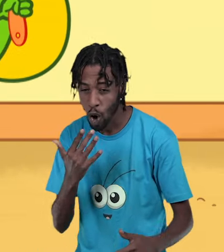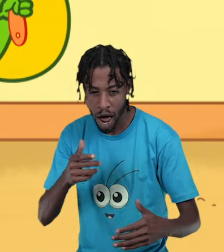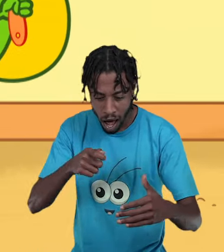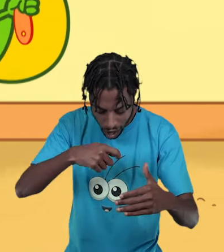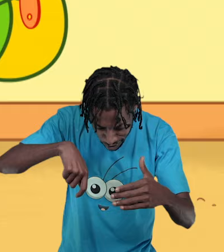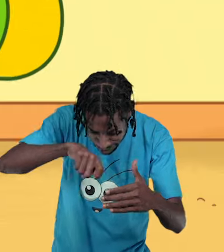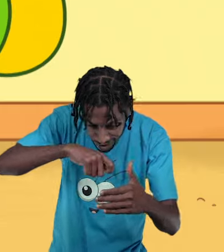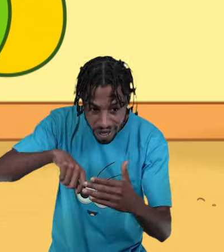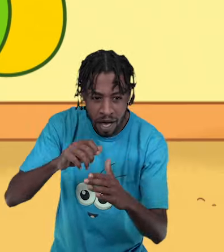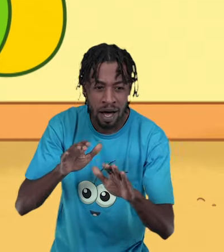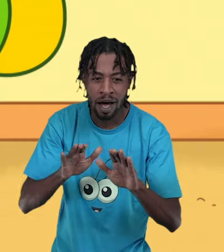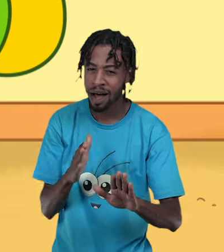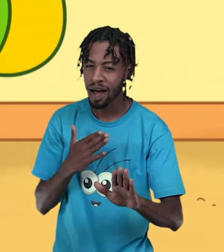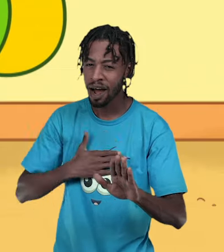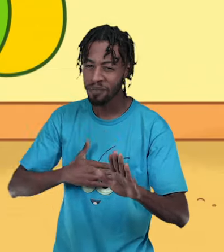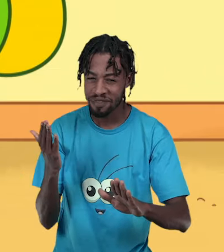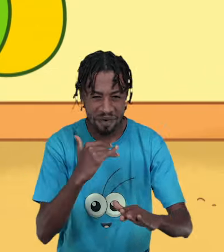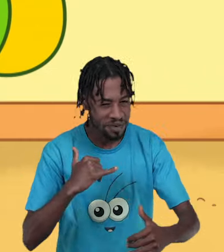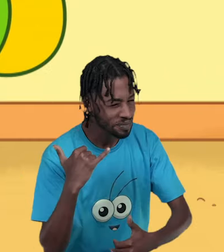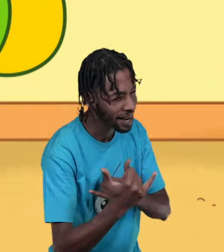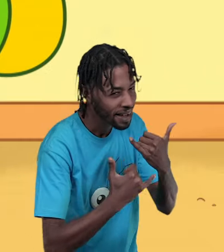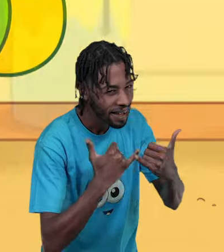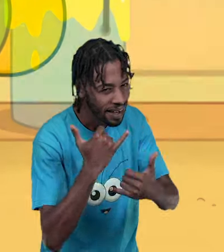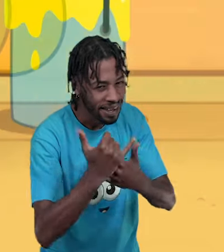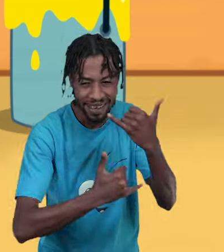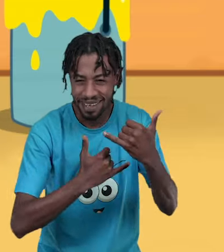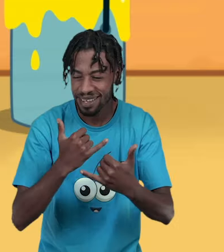devagar Vamos, vamos pintar